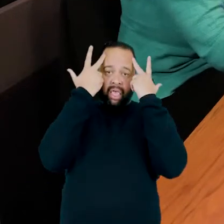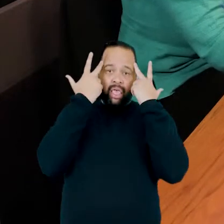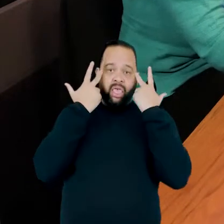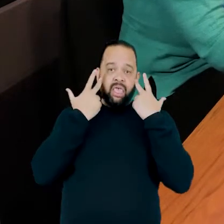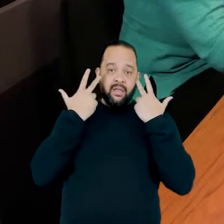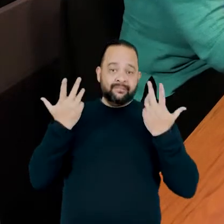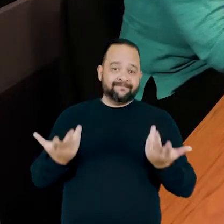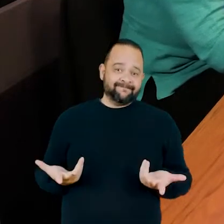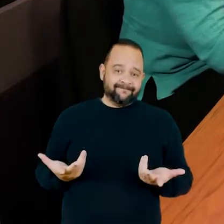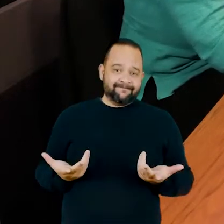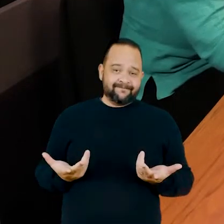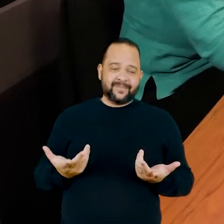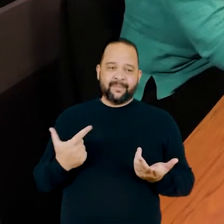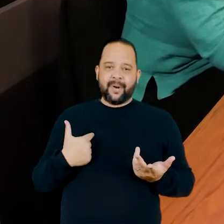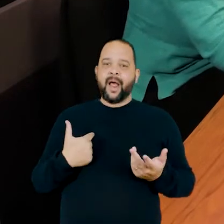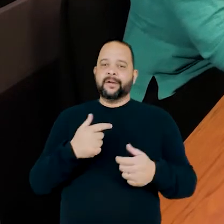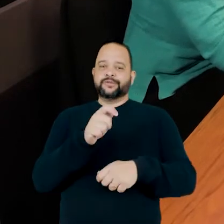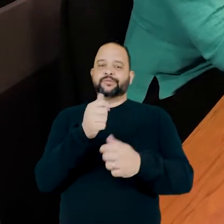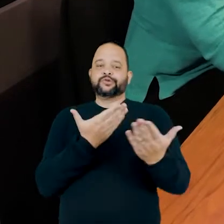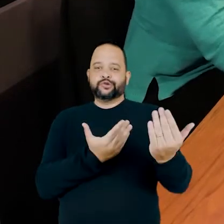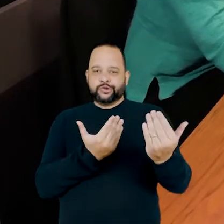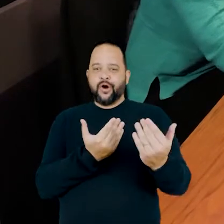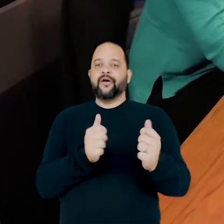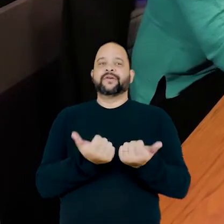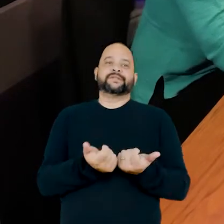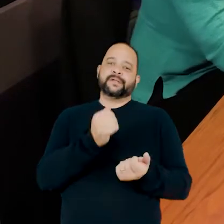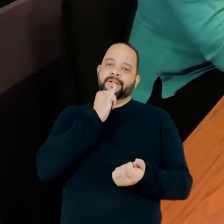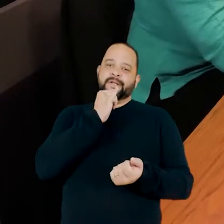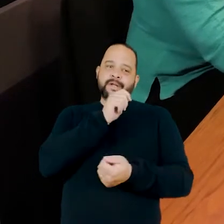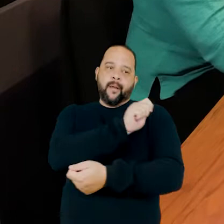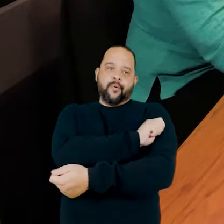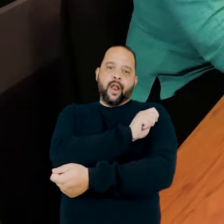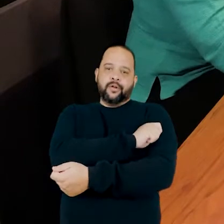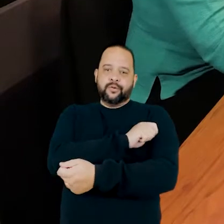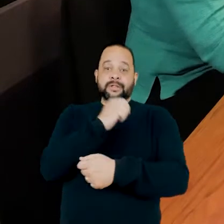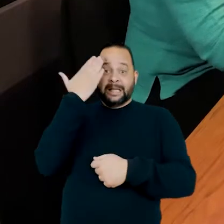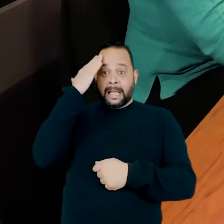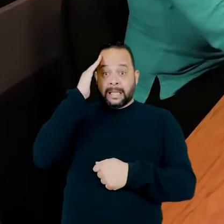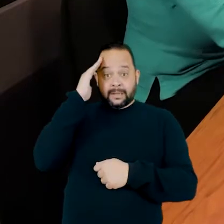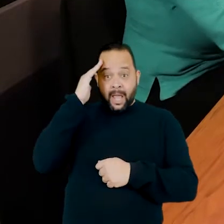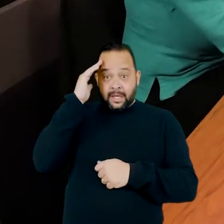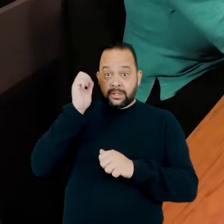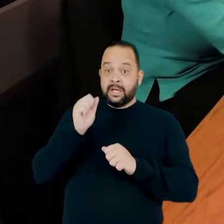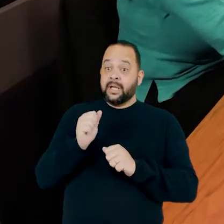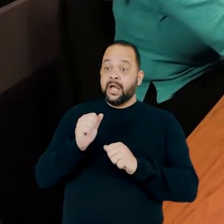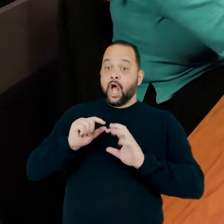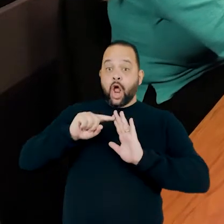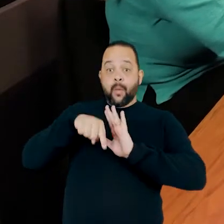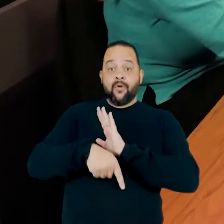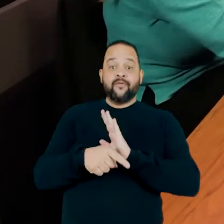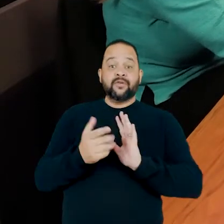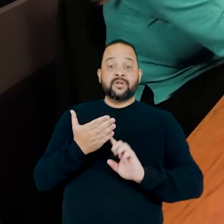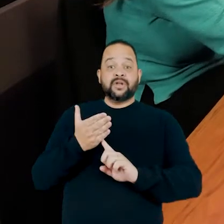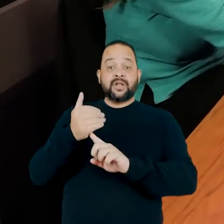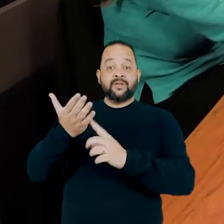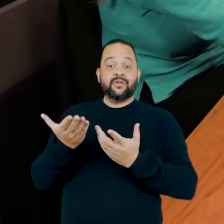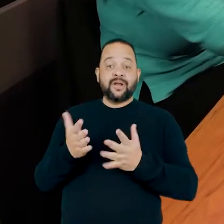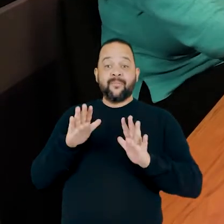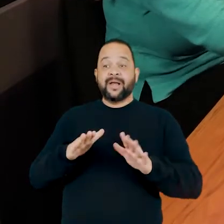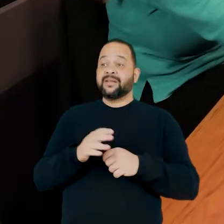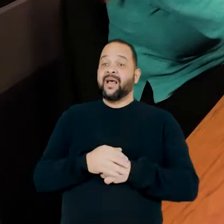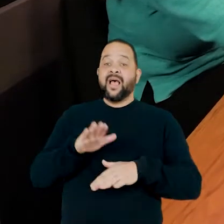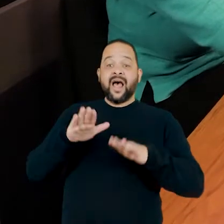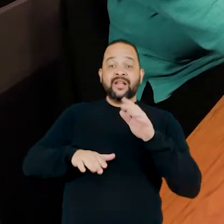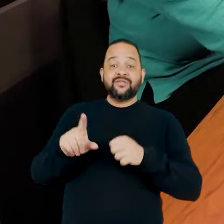frustrante, Na frente de uma garotada que entende tudo de tecnologia, né? Sendo que às vezes nem é problema de uso. Sim.